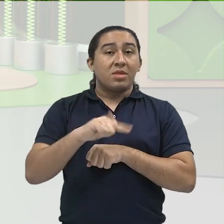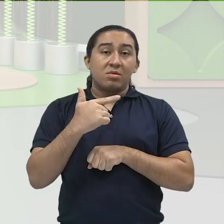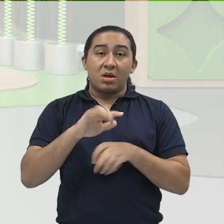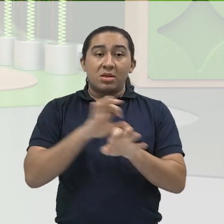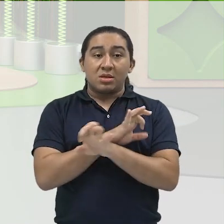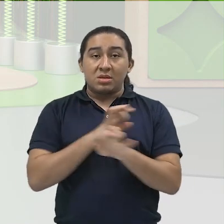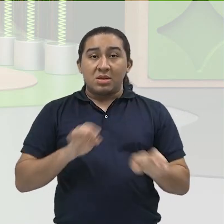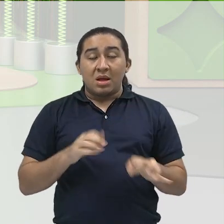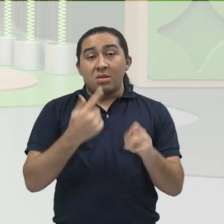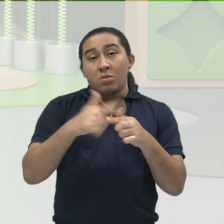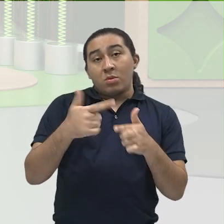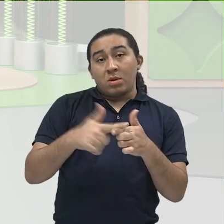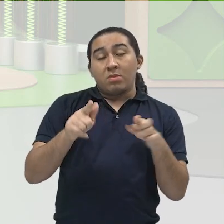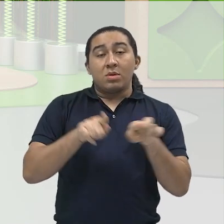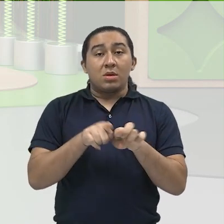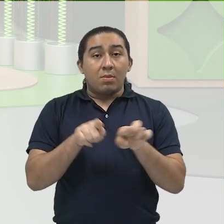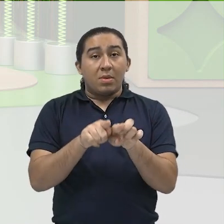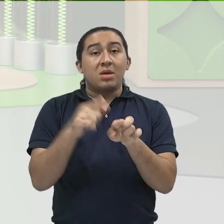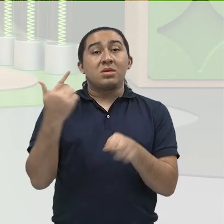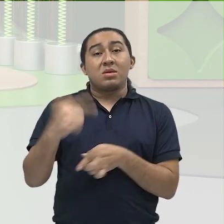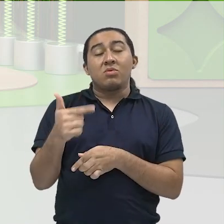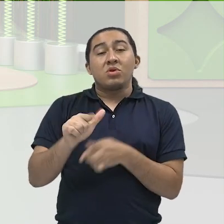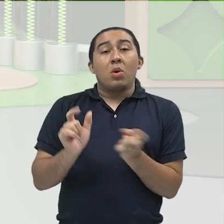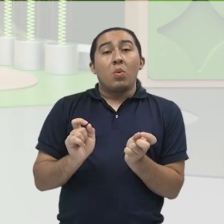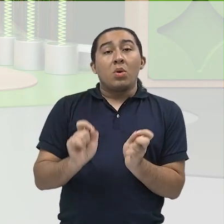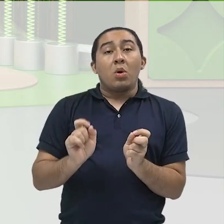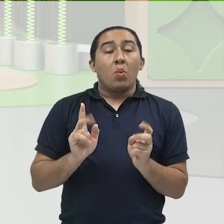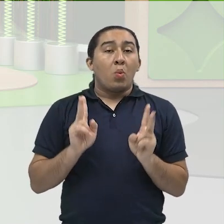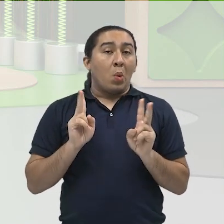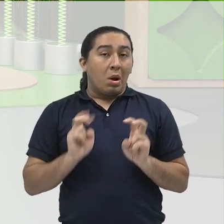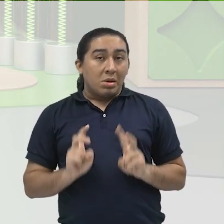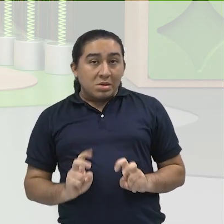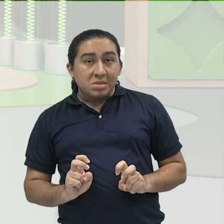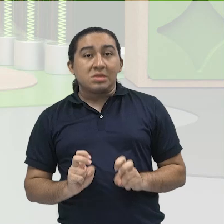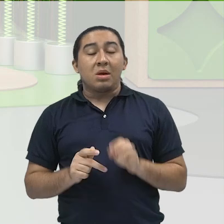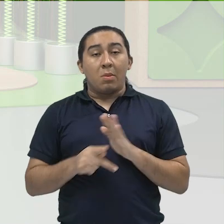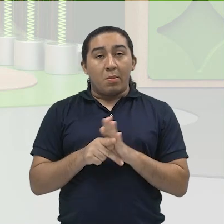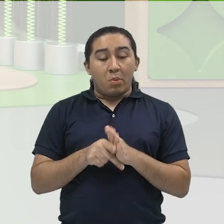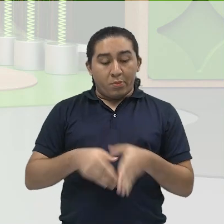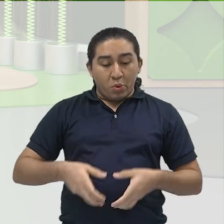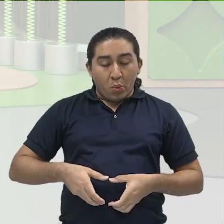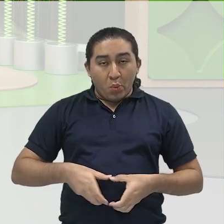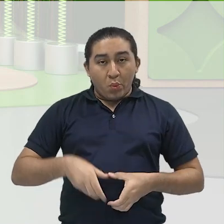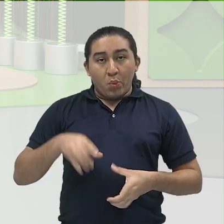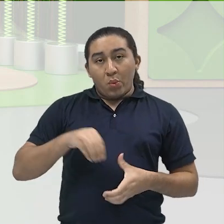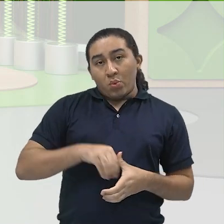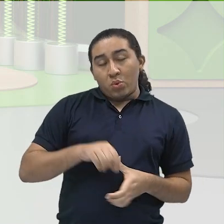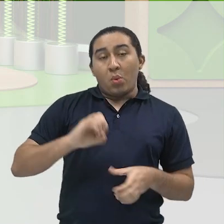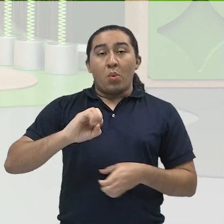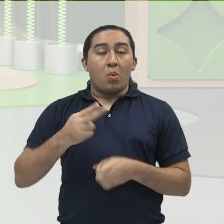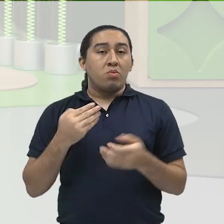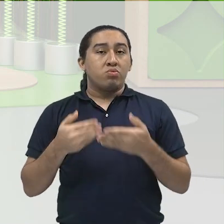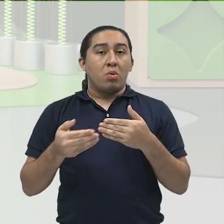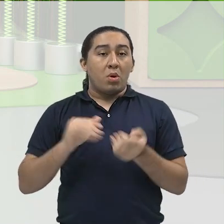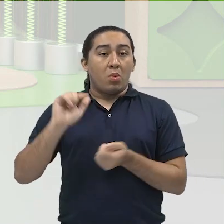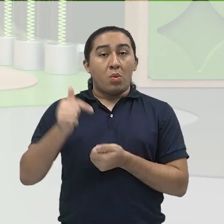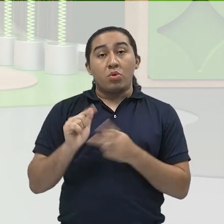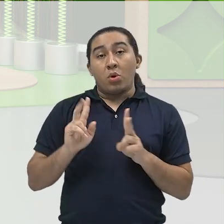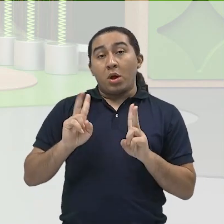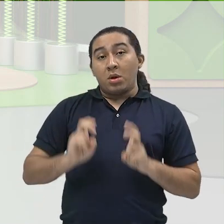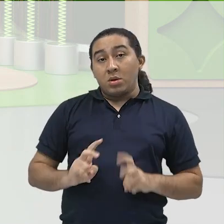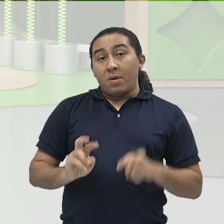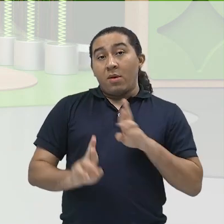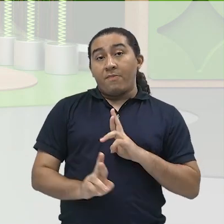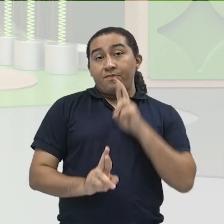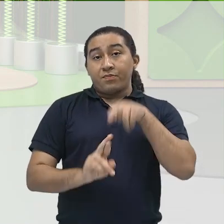lesões, nem desenvolver aí o possível câncer, né, de colo do útero ou qualquer outro tipo de câncer relacionado